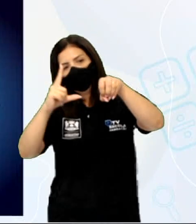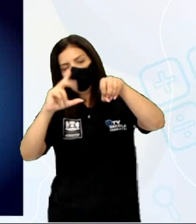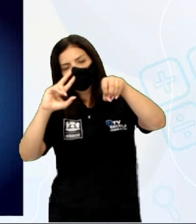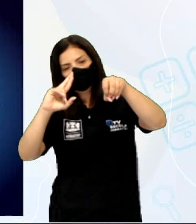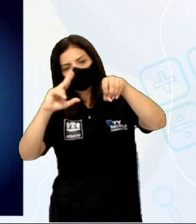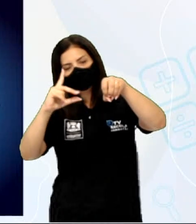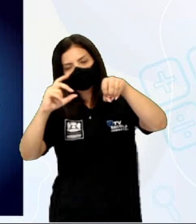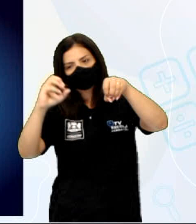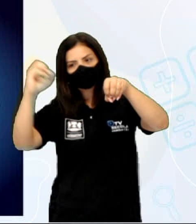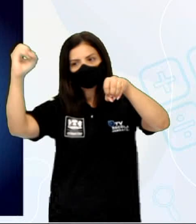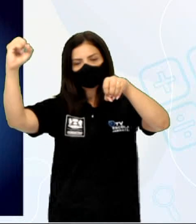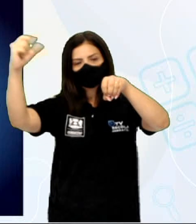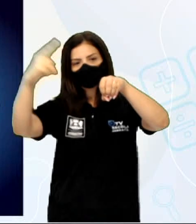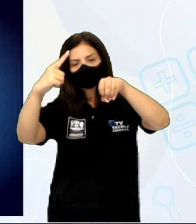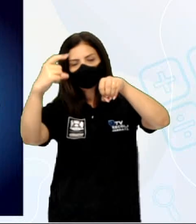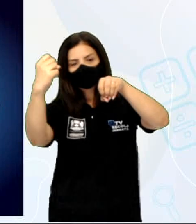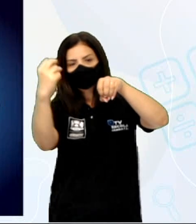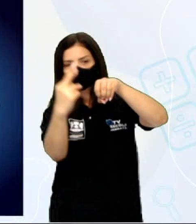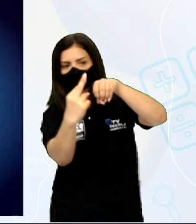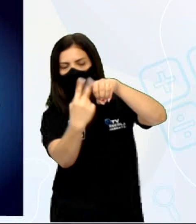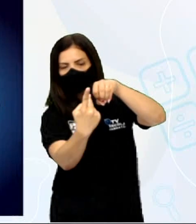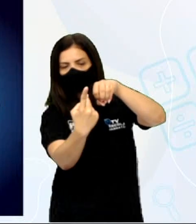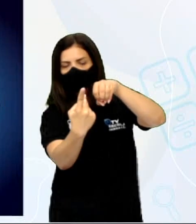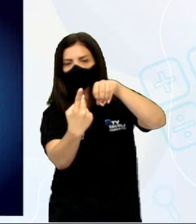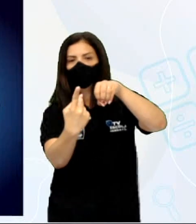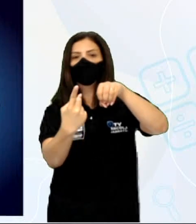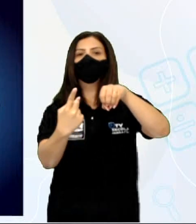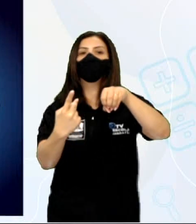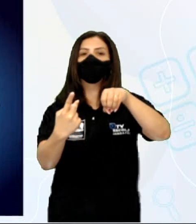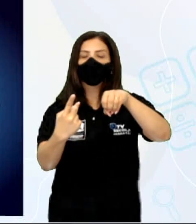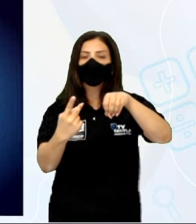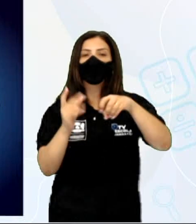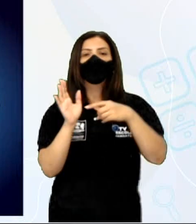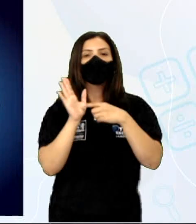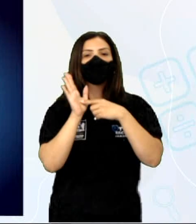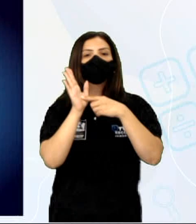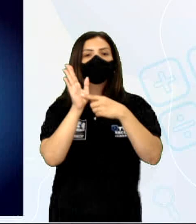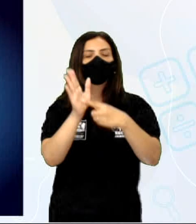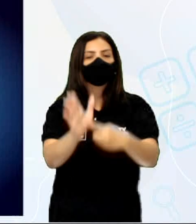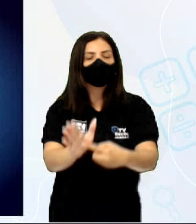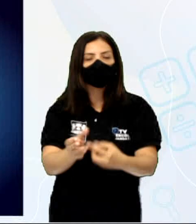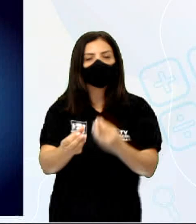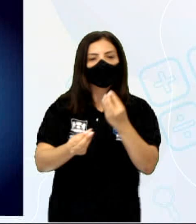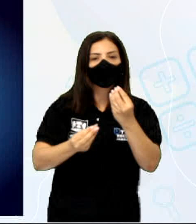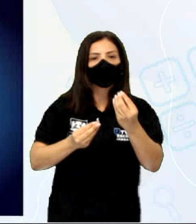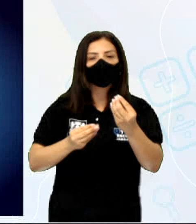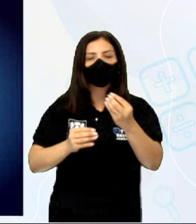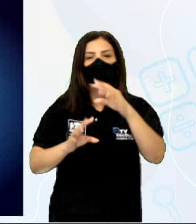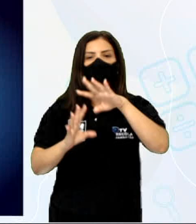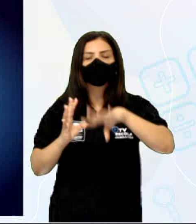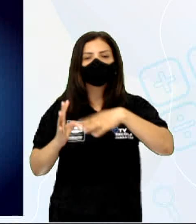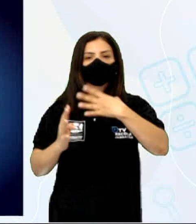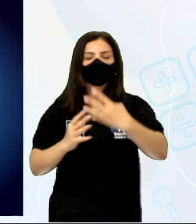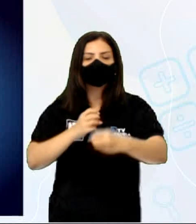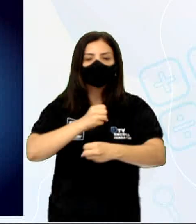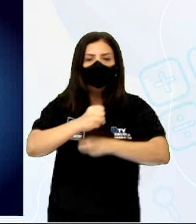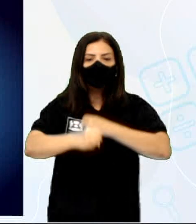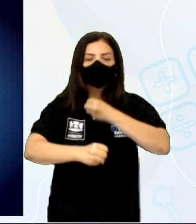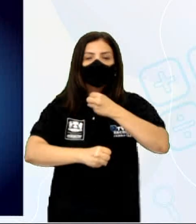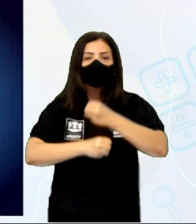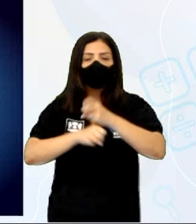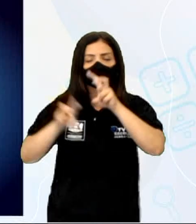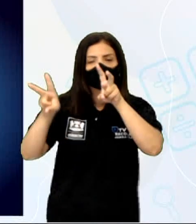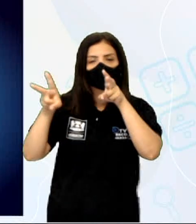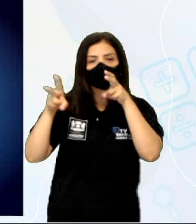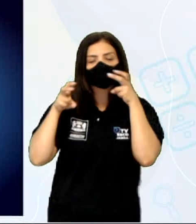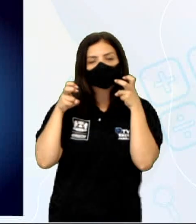Terra. E isso determina as estações do ano, que é percebida